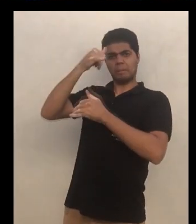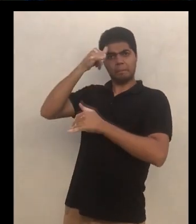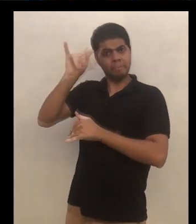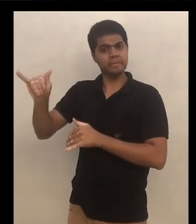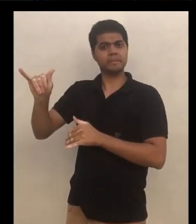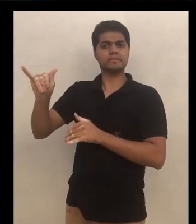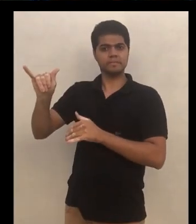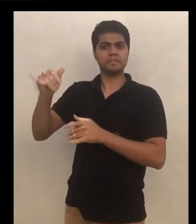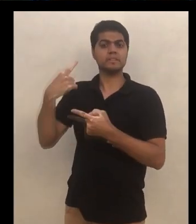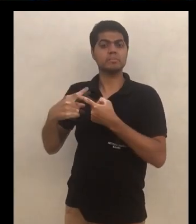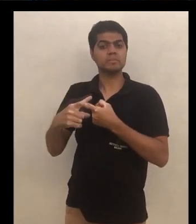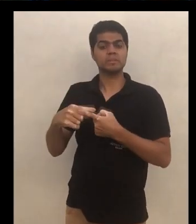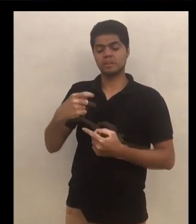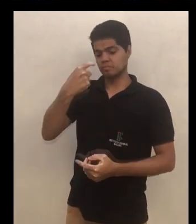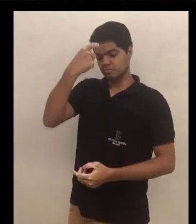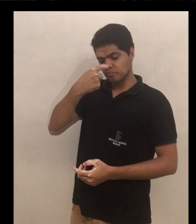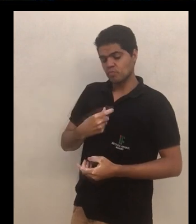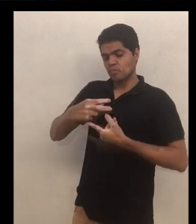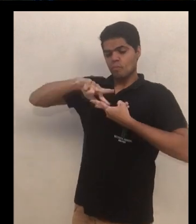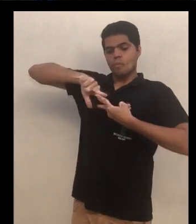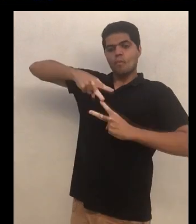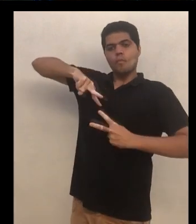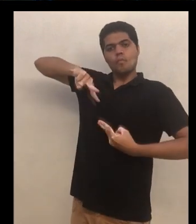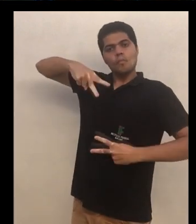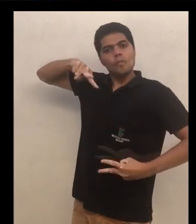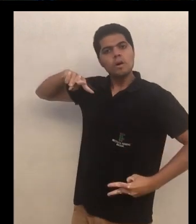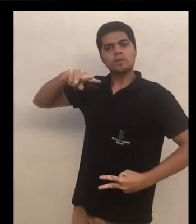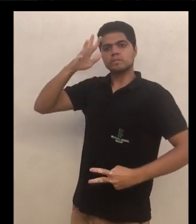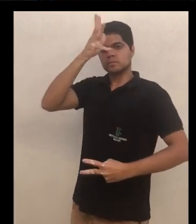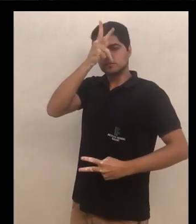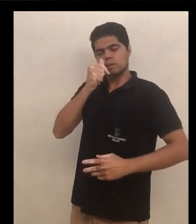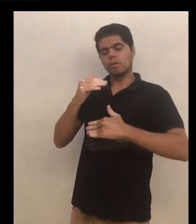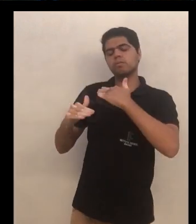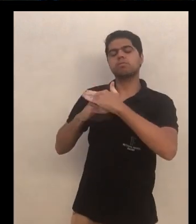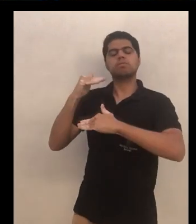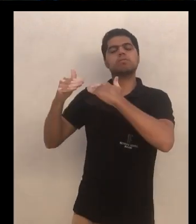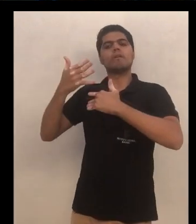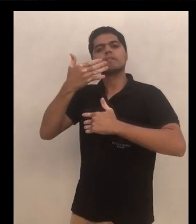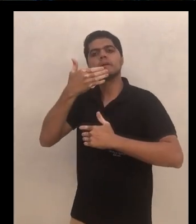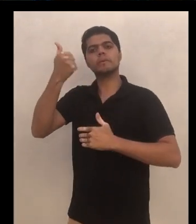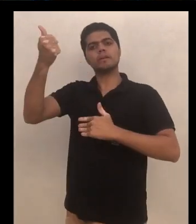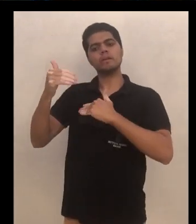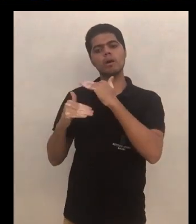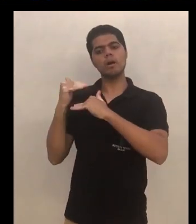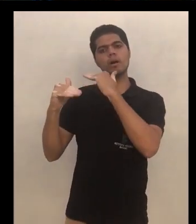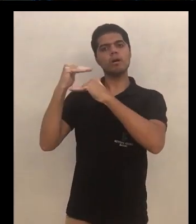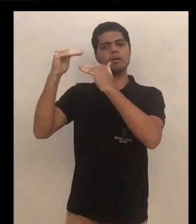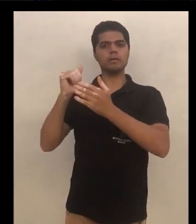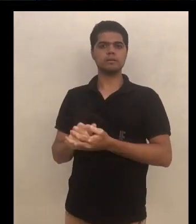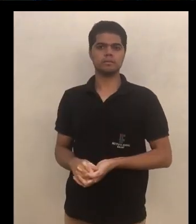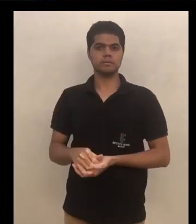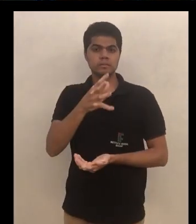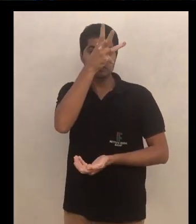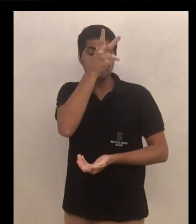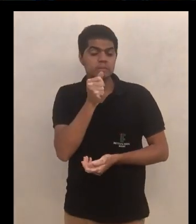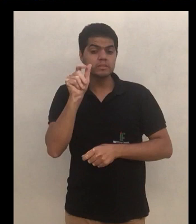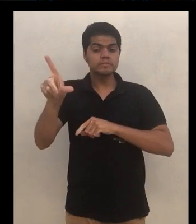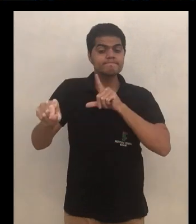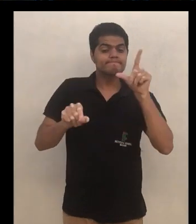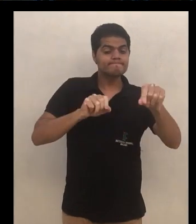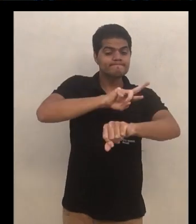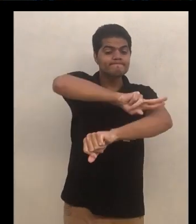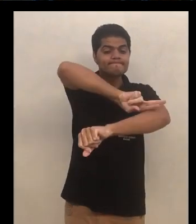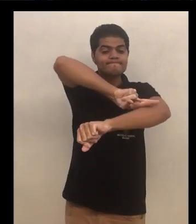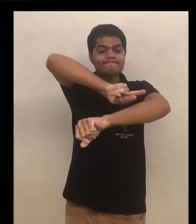o animal responde. Por quê? Porque eles são geneticamente melhorados, gente. Esses animais foram selecionados de